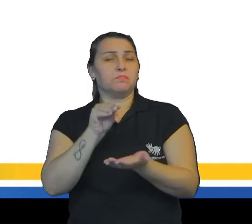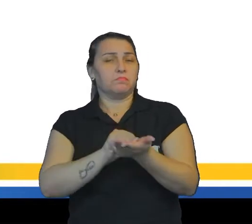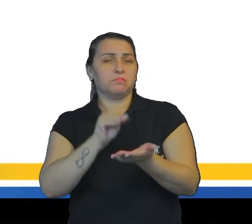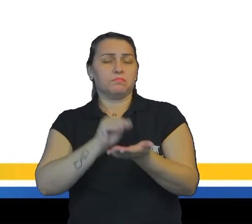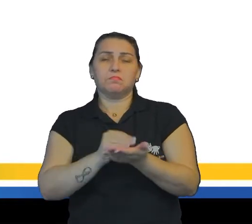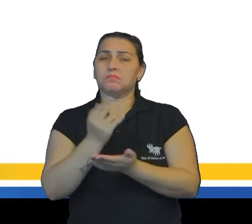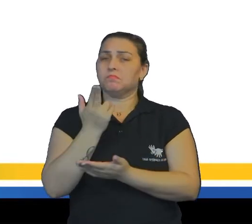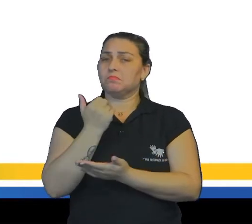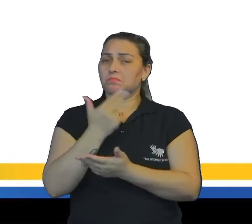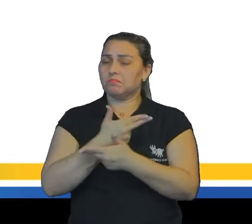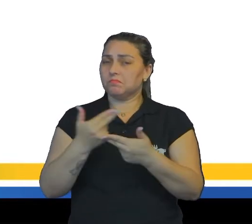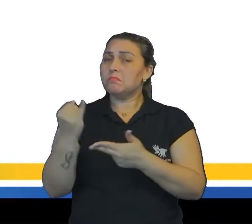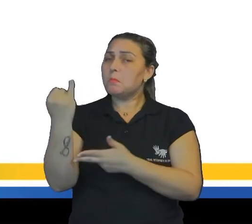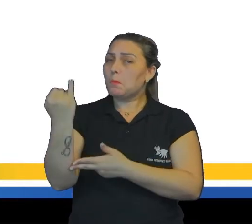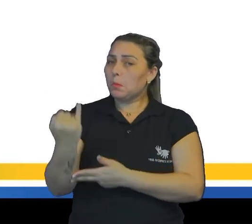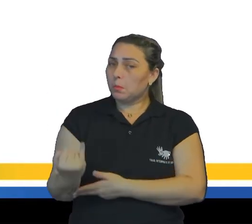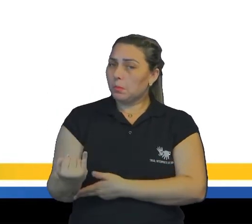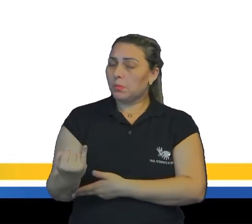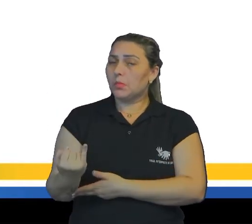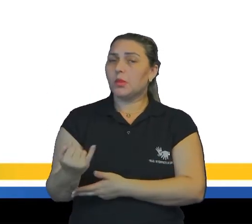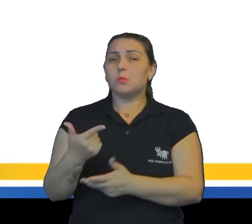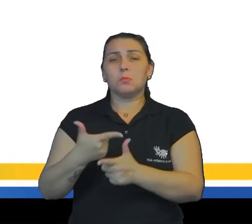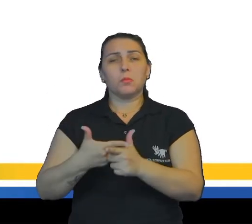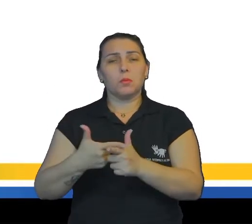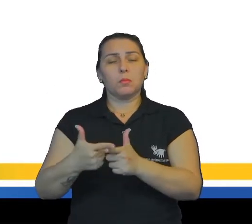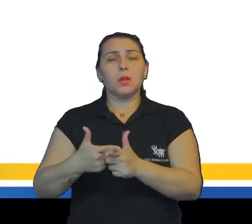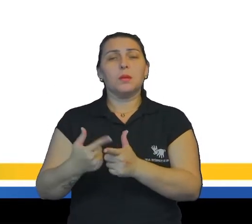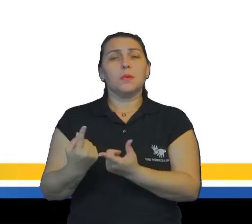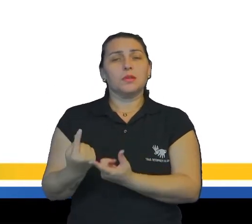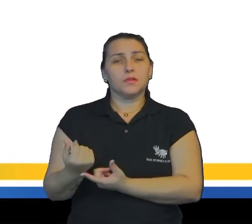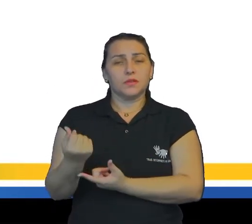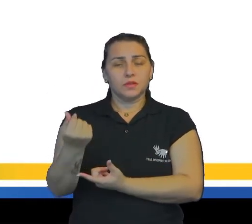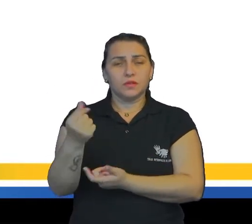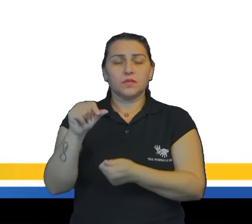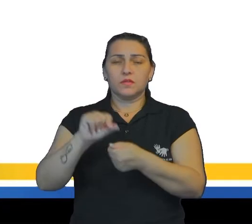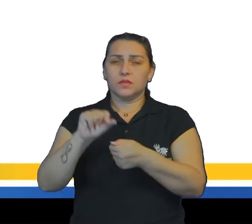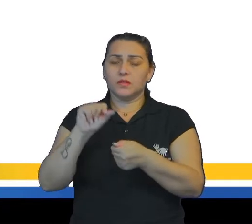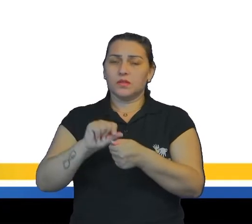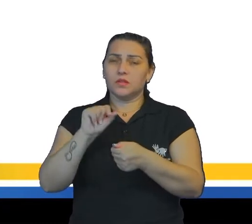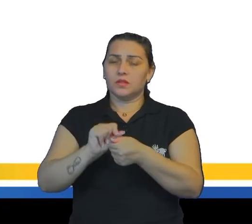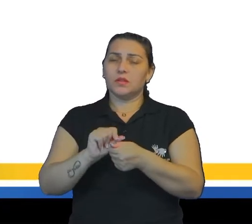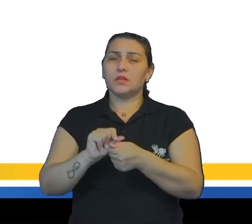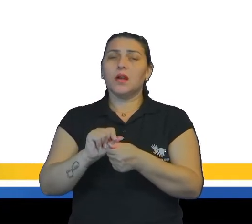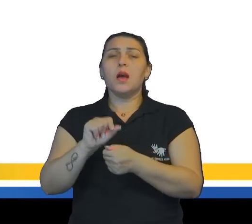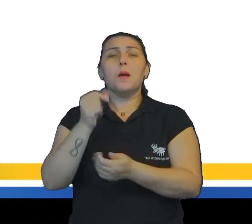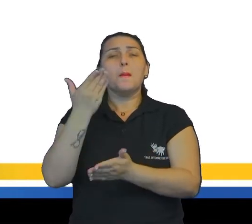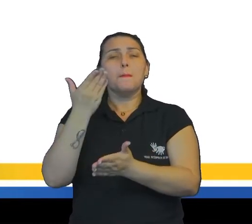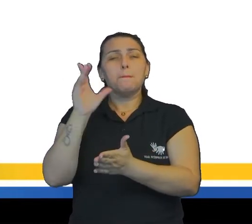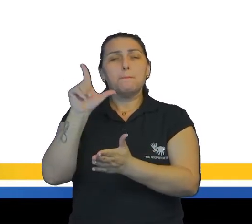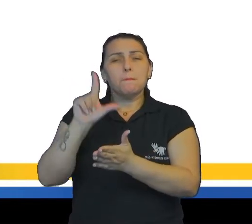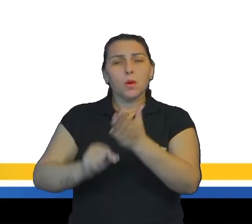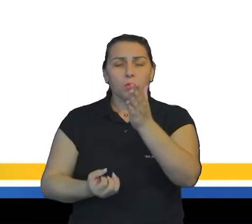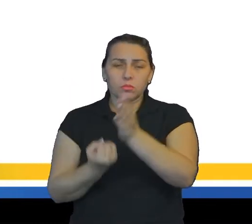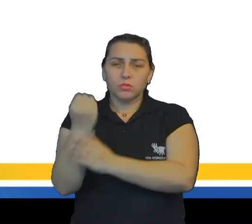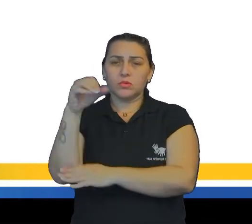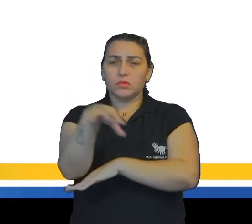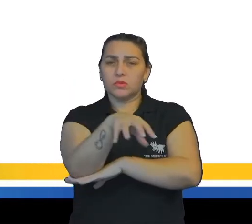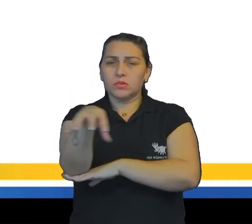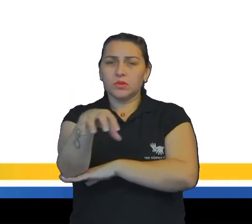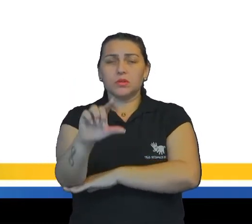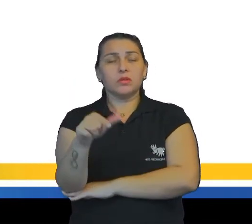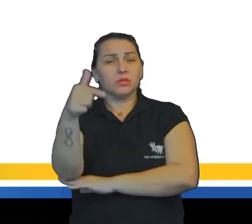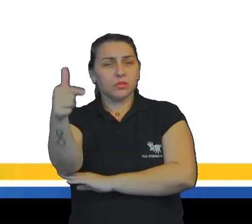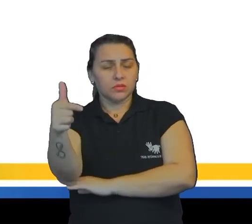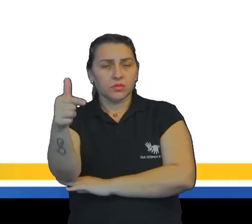falta de nutrientes em uma dieta, problemas econômicos gerado pela queda da produção agropecuária, entre